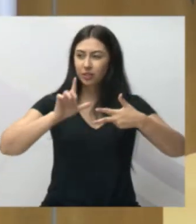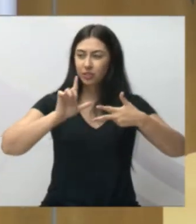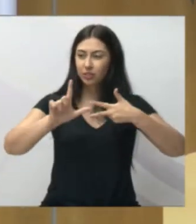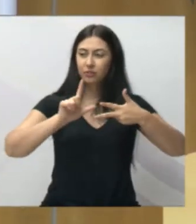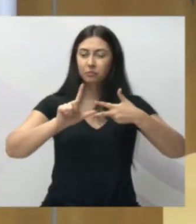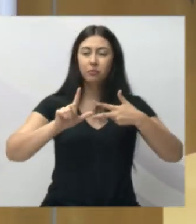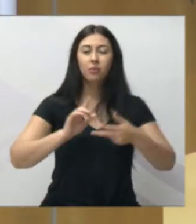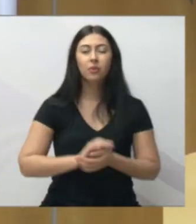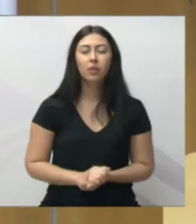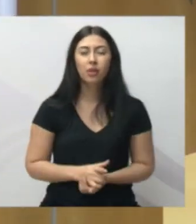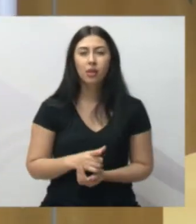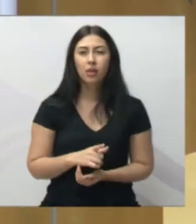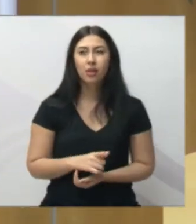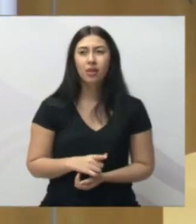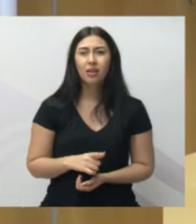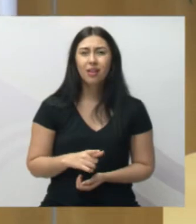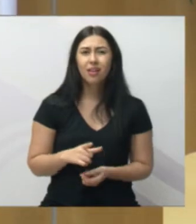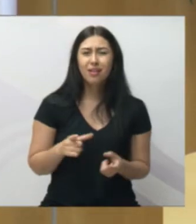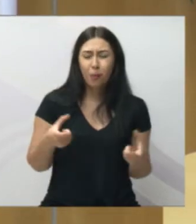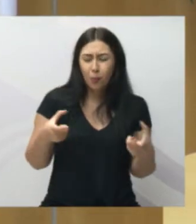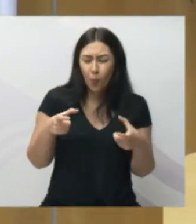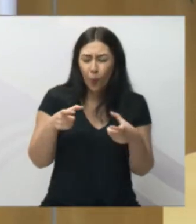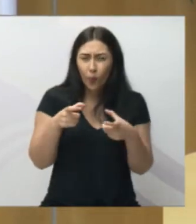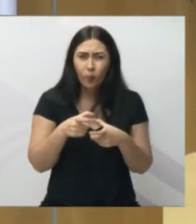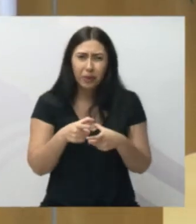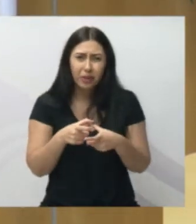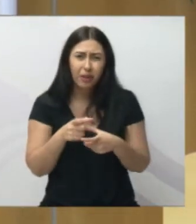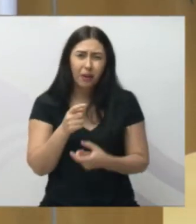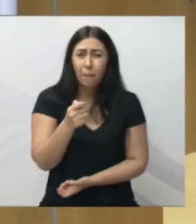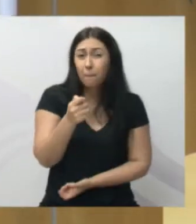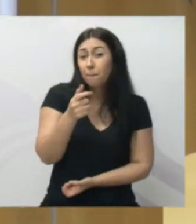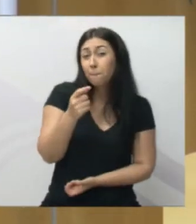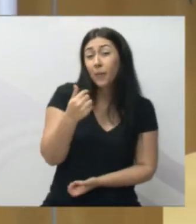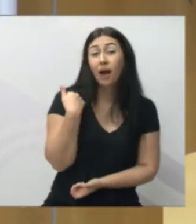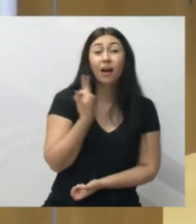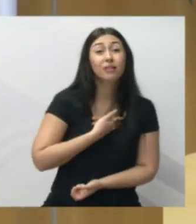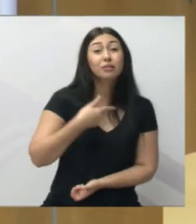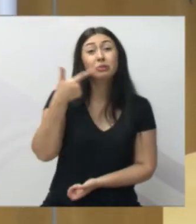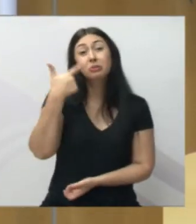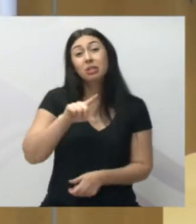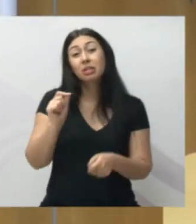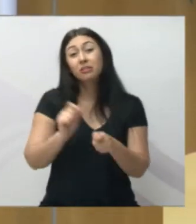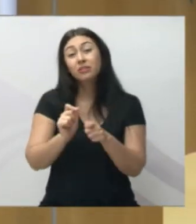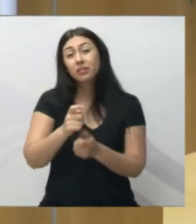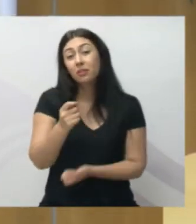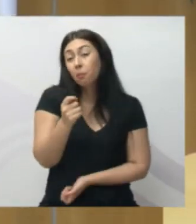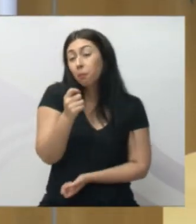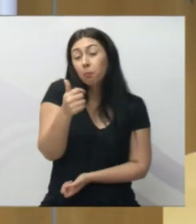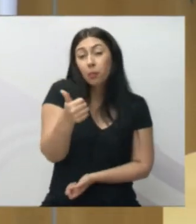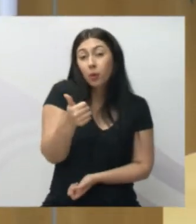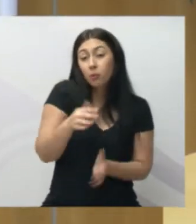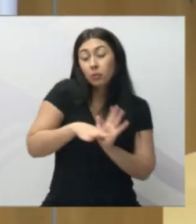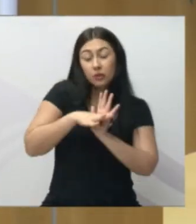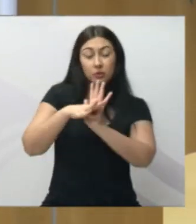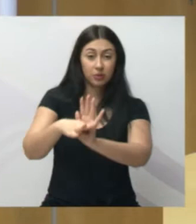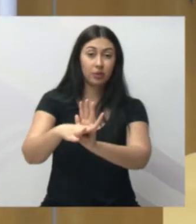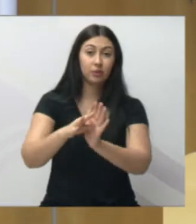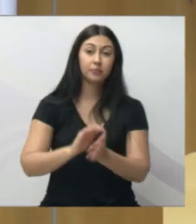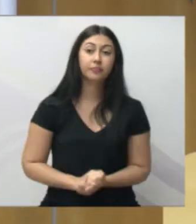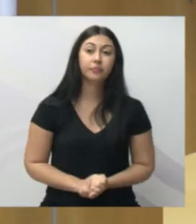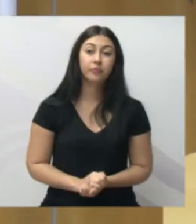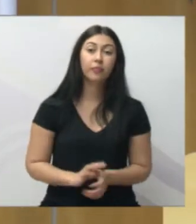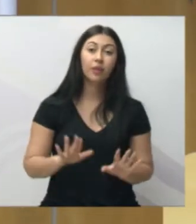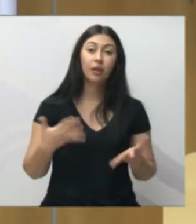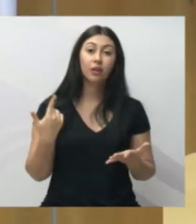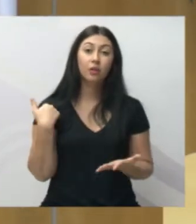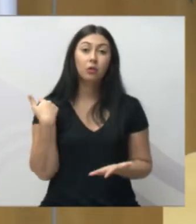profundidade muito pequena, muito rasa. Muito pouco a gente pode fazer nessa casa para que, de fato, altere a vida das pessoas. Então, nós passamos a ter